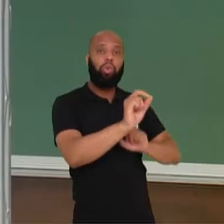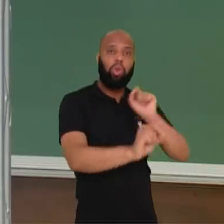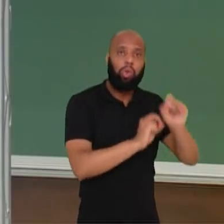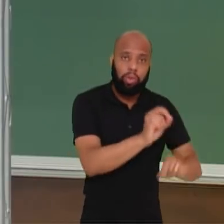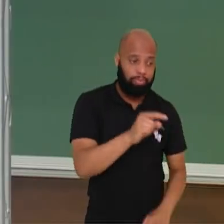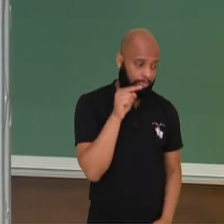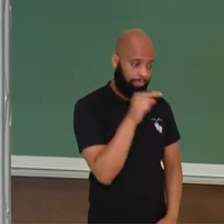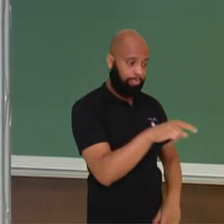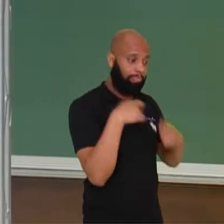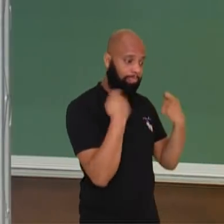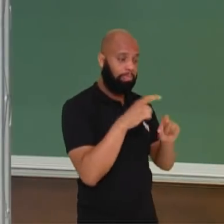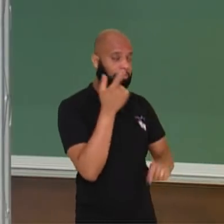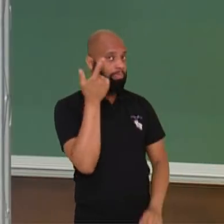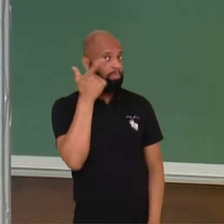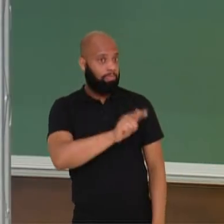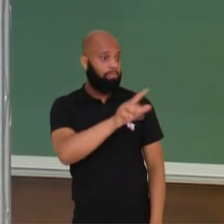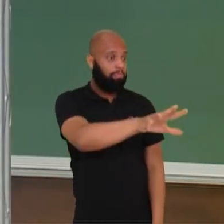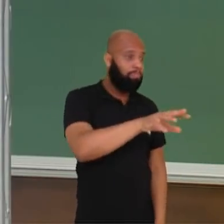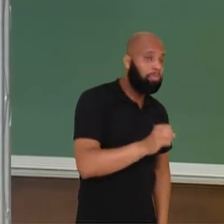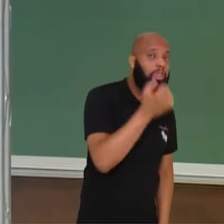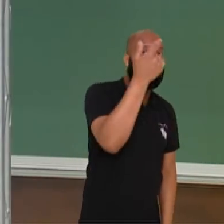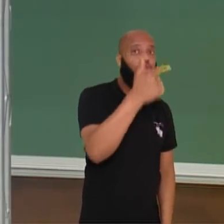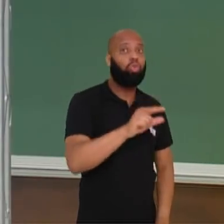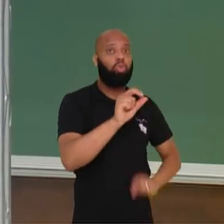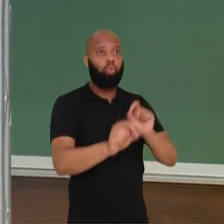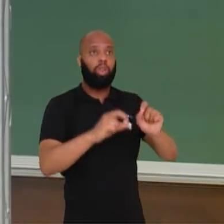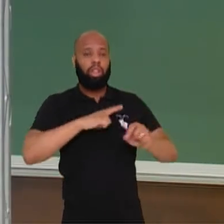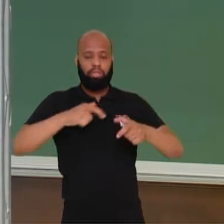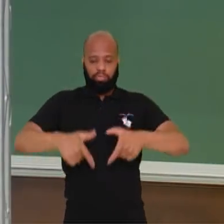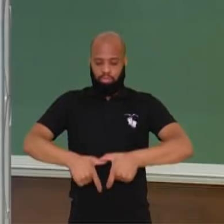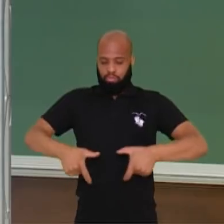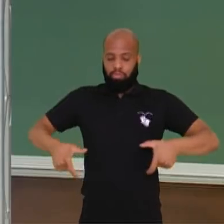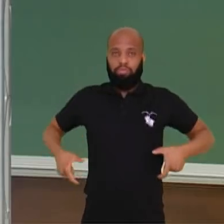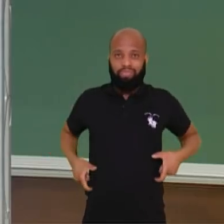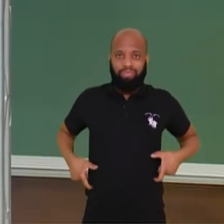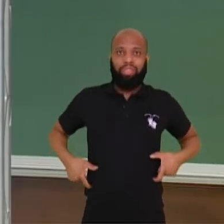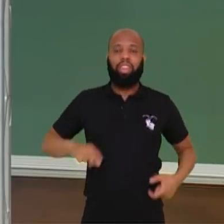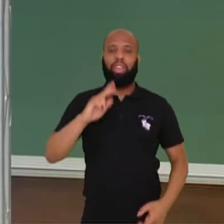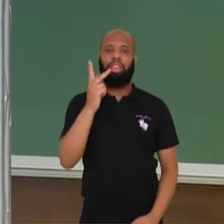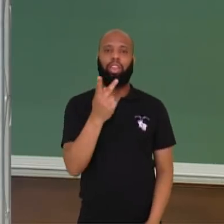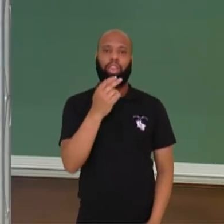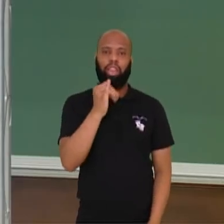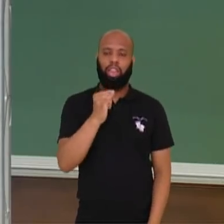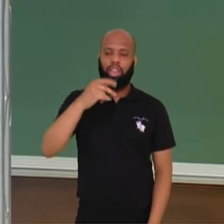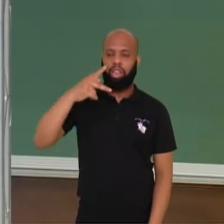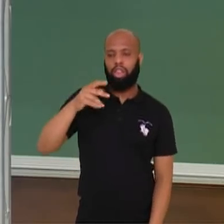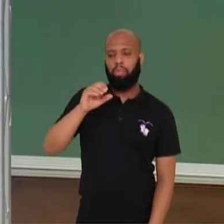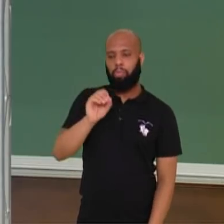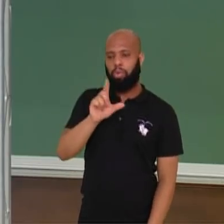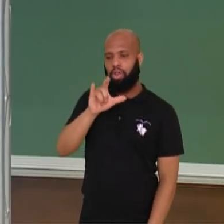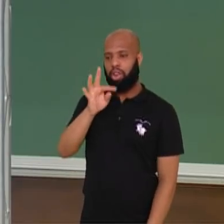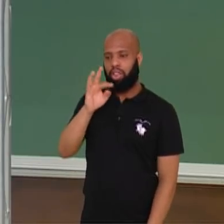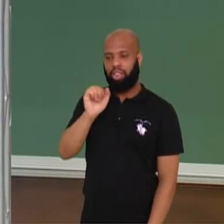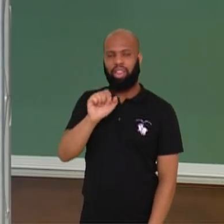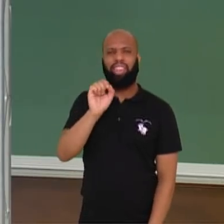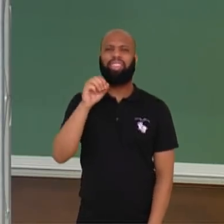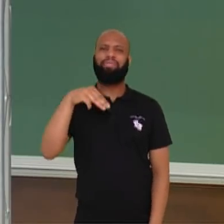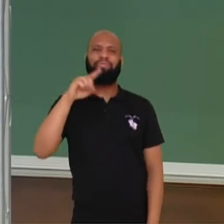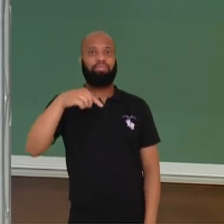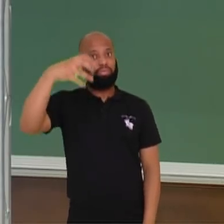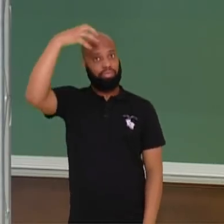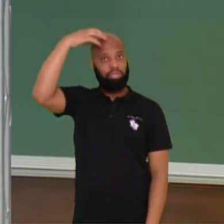ele deveria recuperar, de alguma forma, o cinto de Hipólita. Hipólita, a rainha das